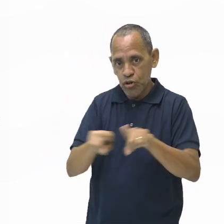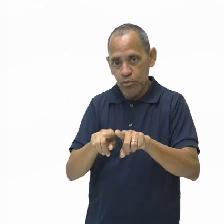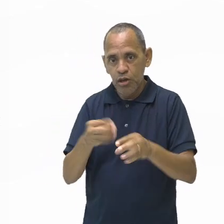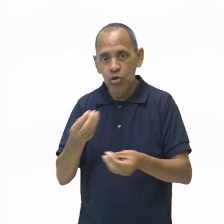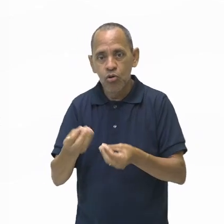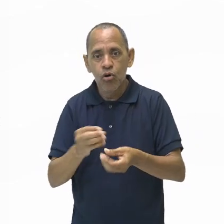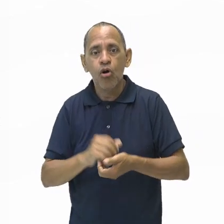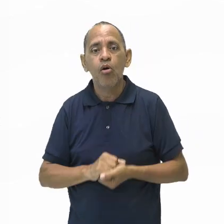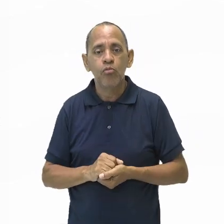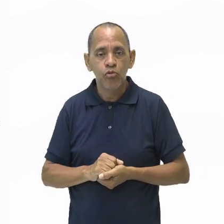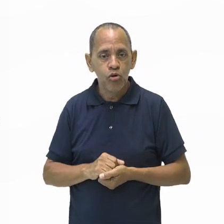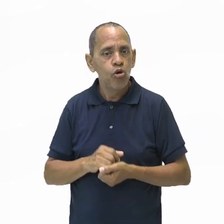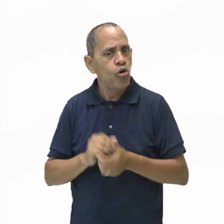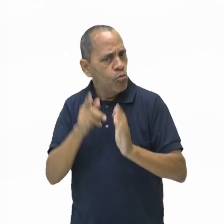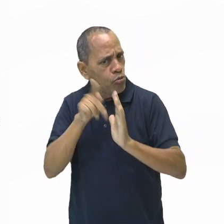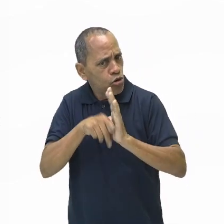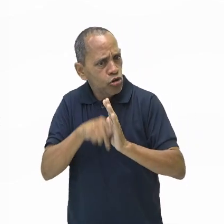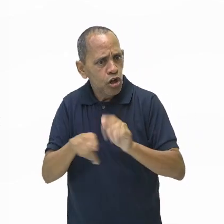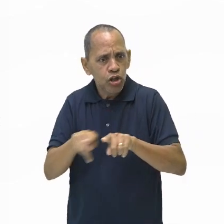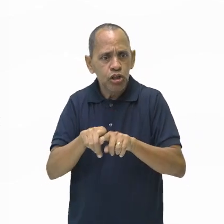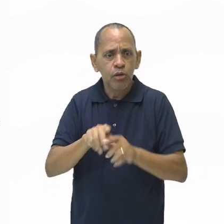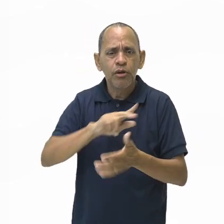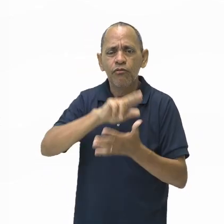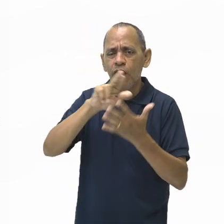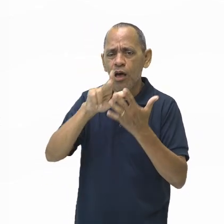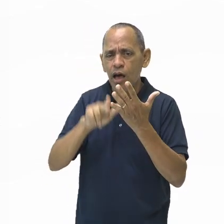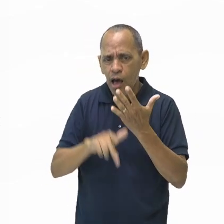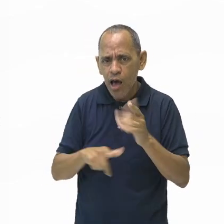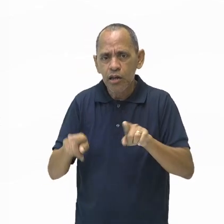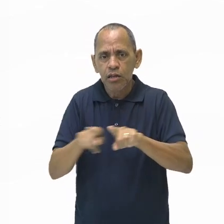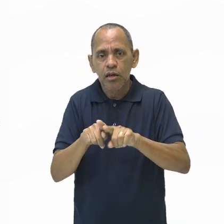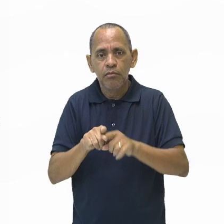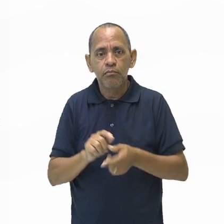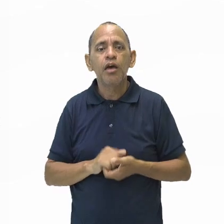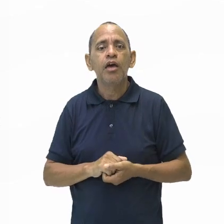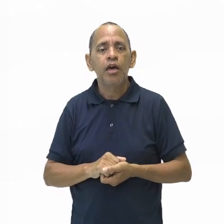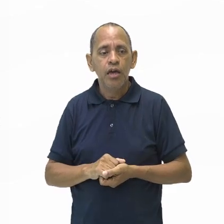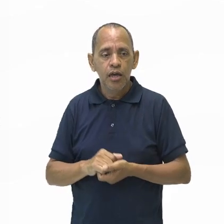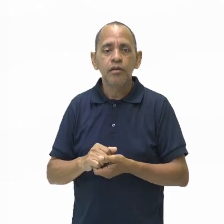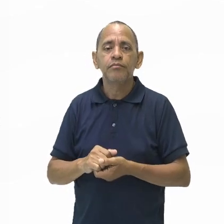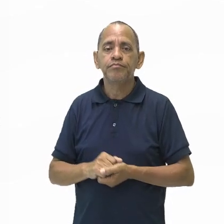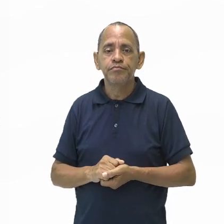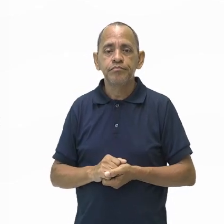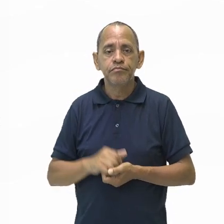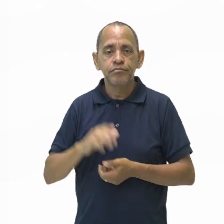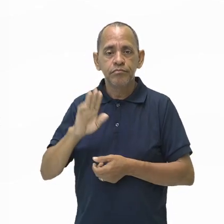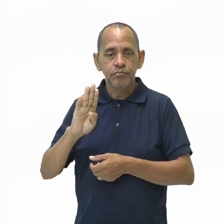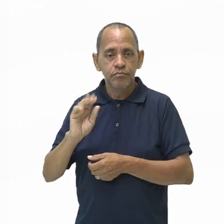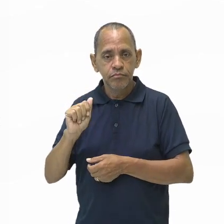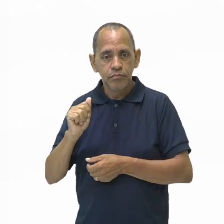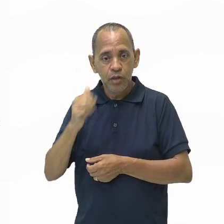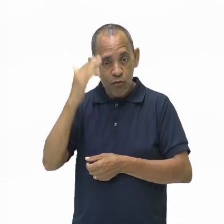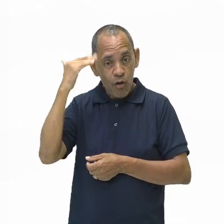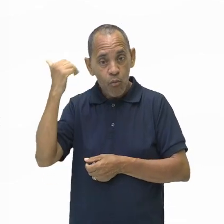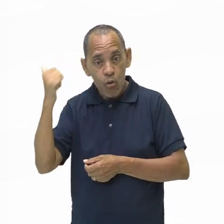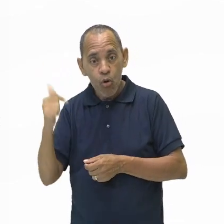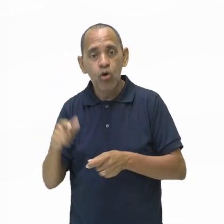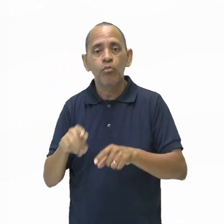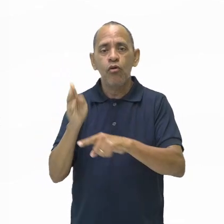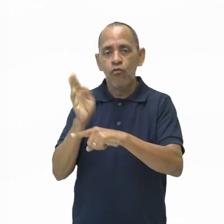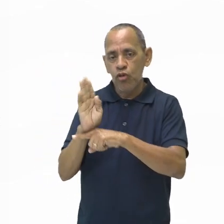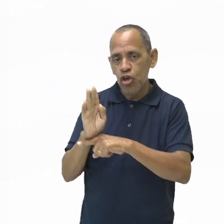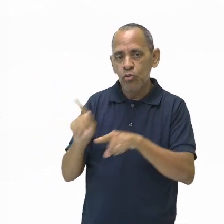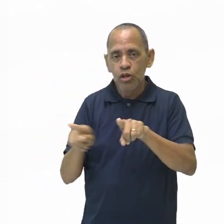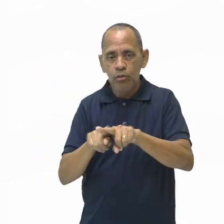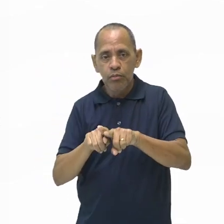projetos audiovisuais espetaculares como Inception, Batman, o Cavaleiro das Trevas, Dunkirk, Amnésia e outros mais,